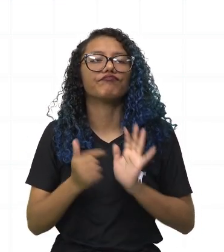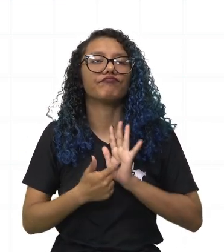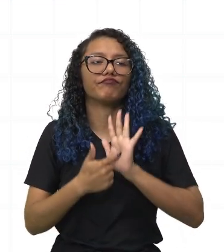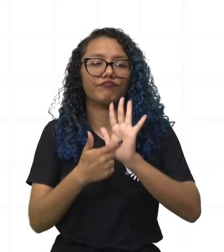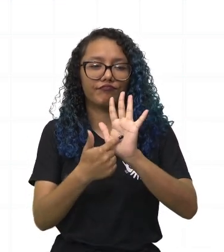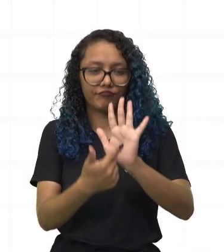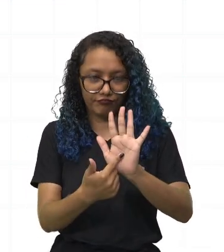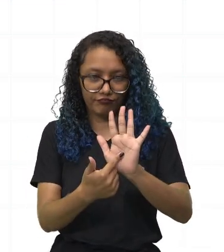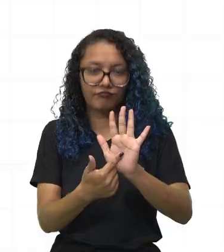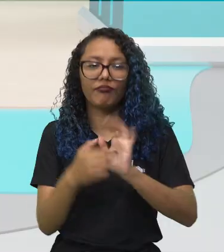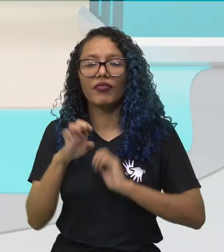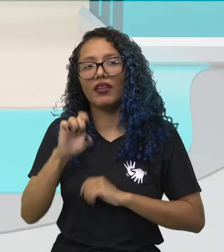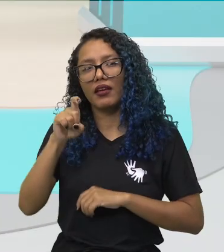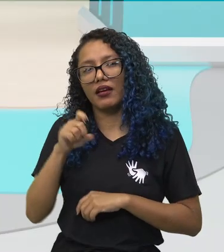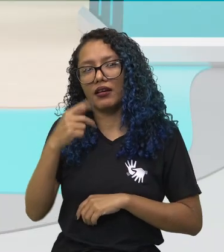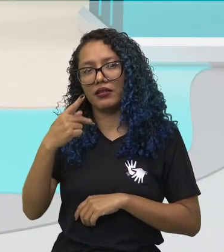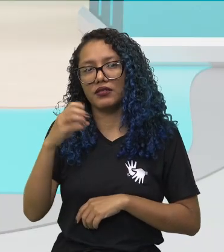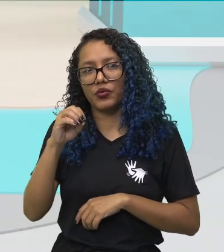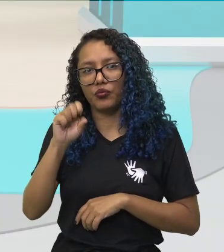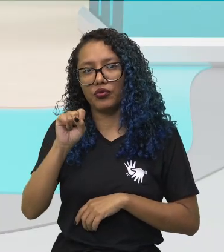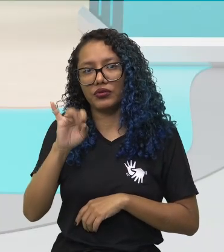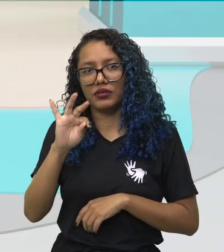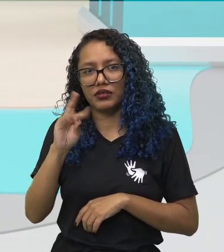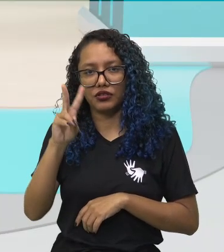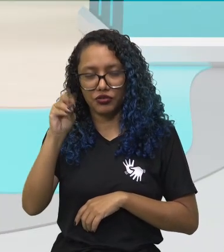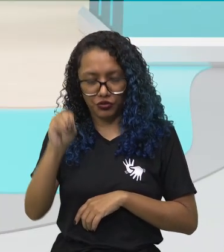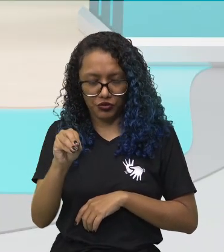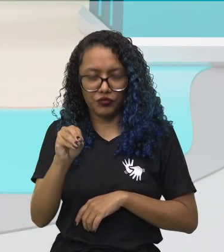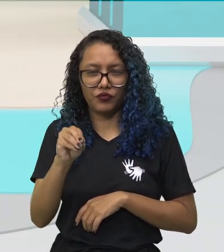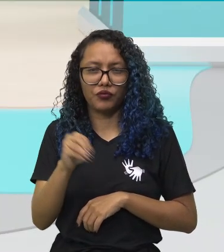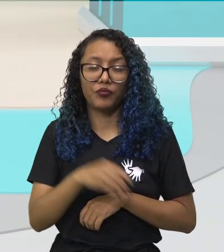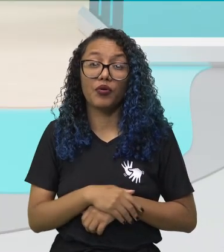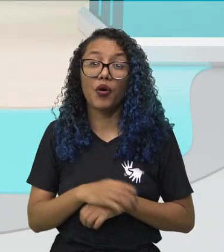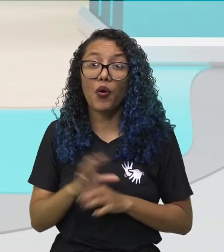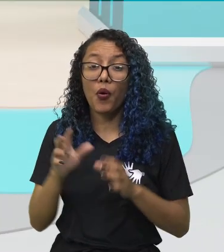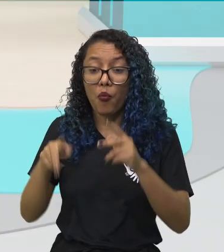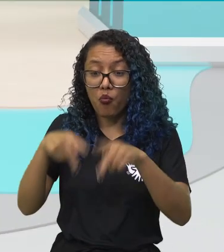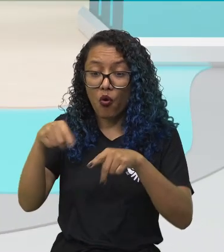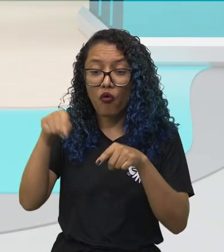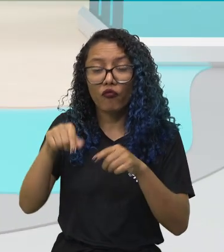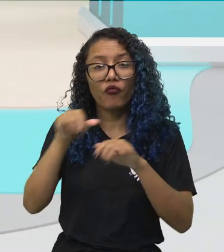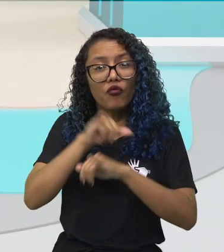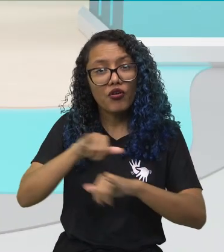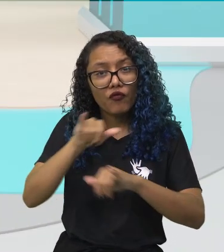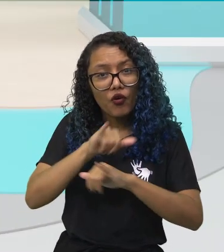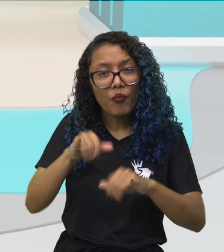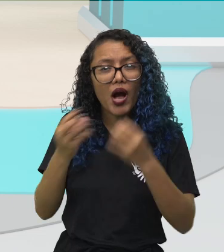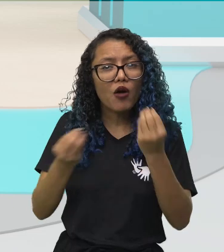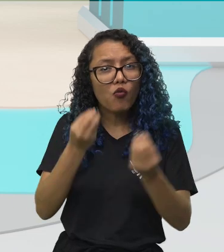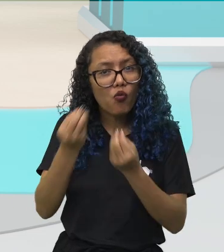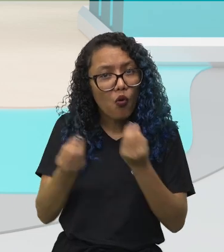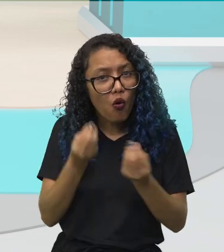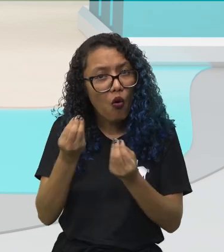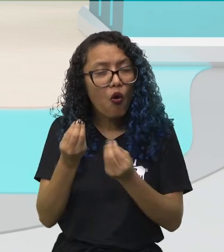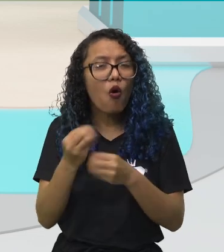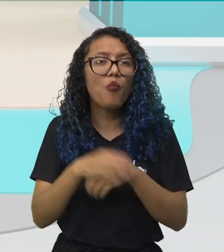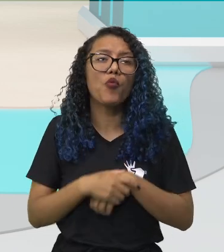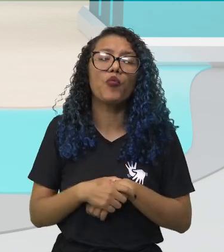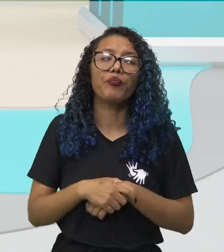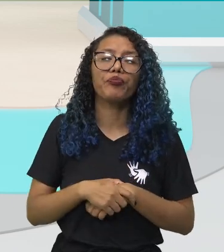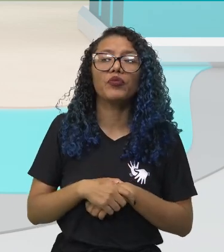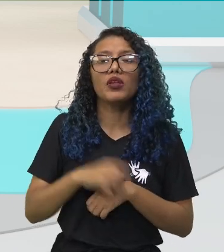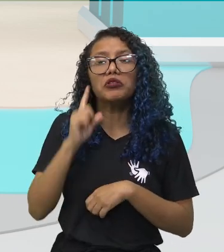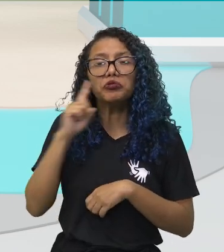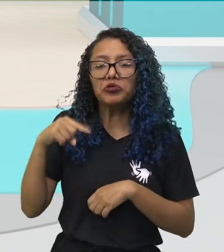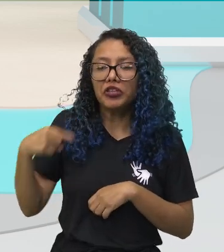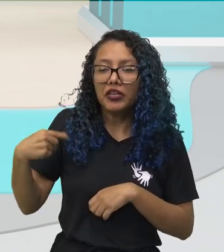expositivo, que é expor e informar a população sobre os acontecimentos, tá, do dia a dia ali daquela sociedade, tá?